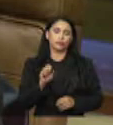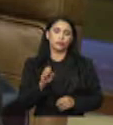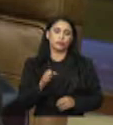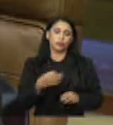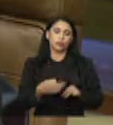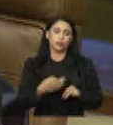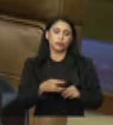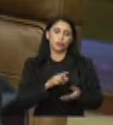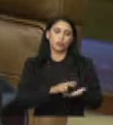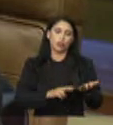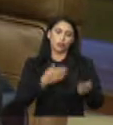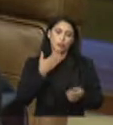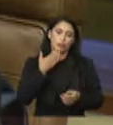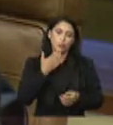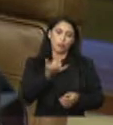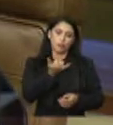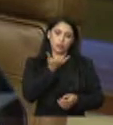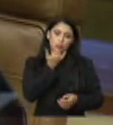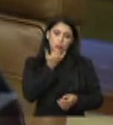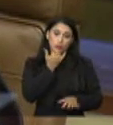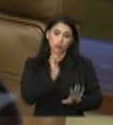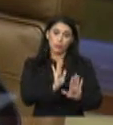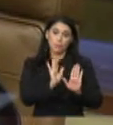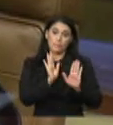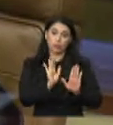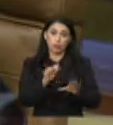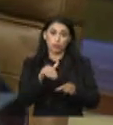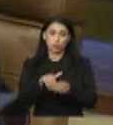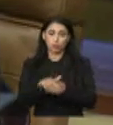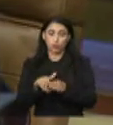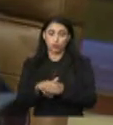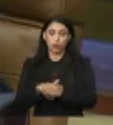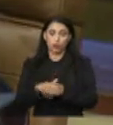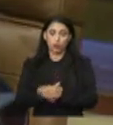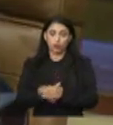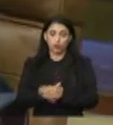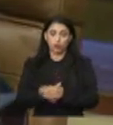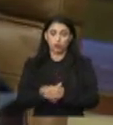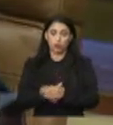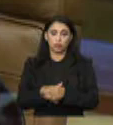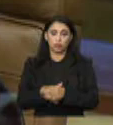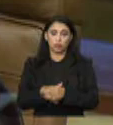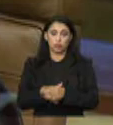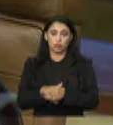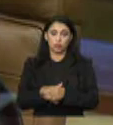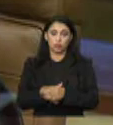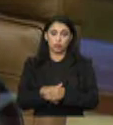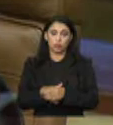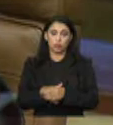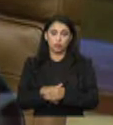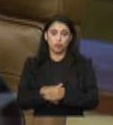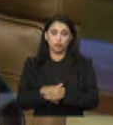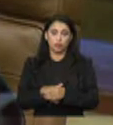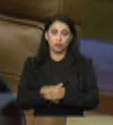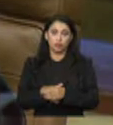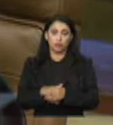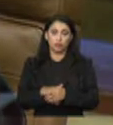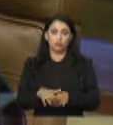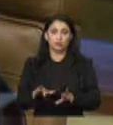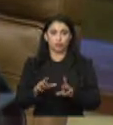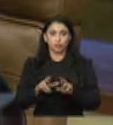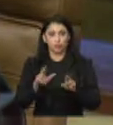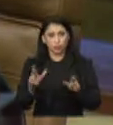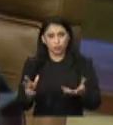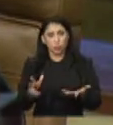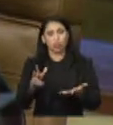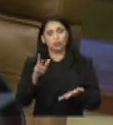eminente ministro-relator peço vênia a sua excelência e os votos que distam ainda mais do voto